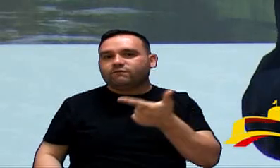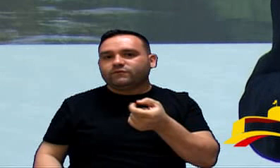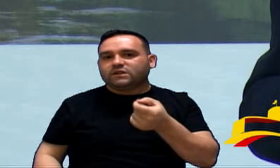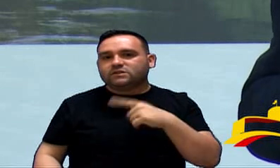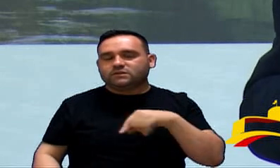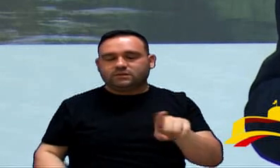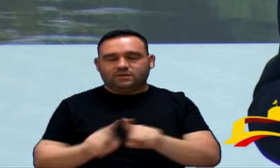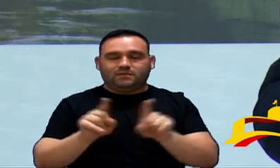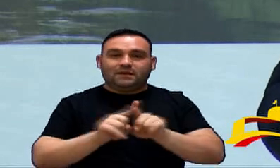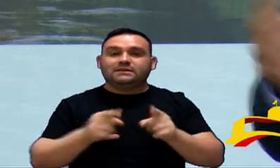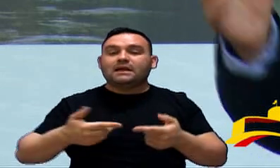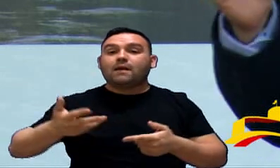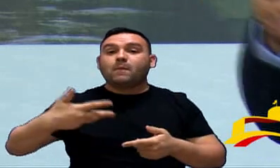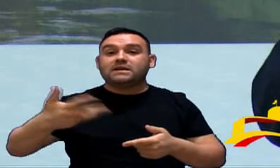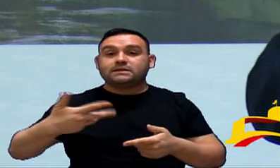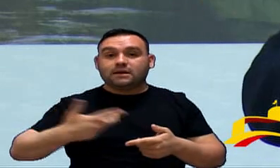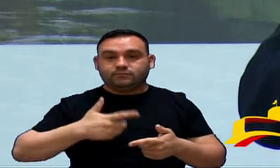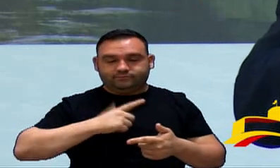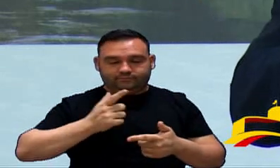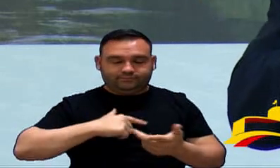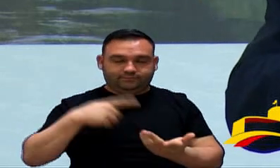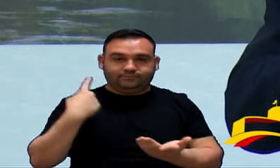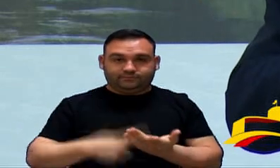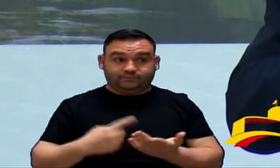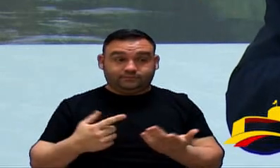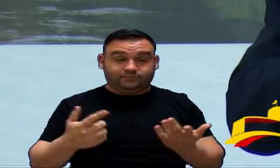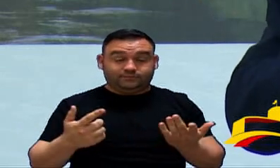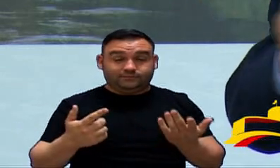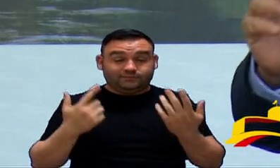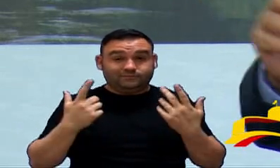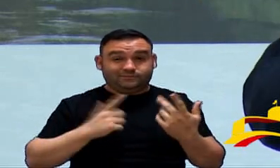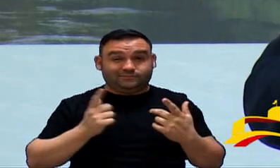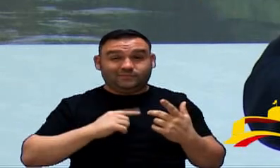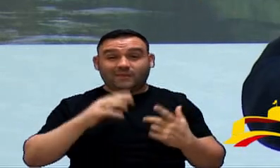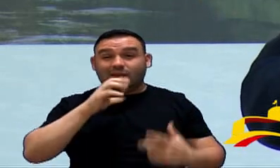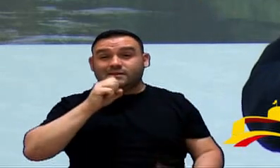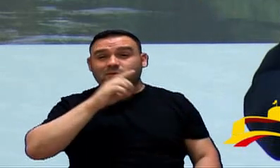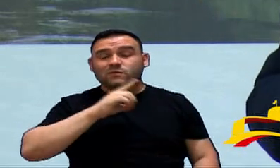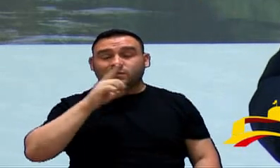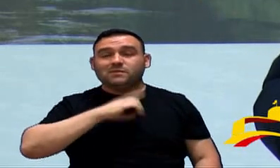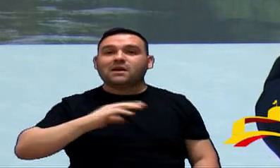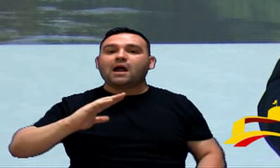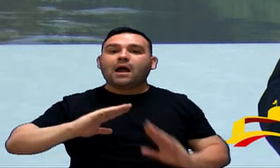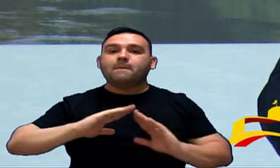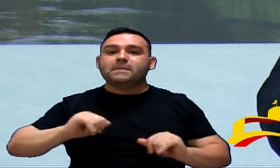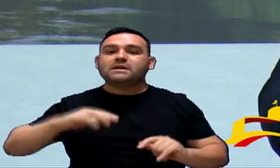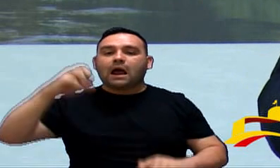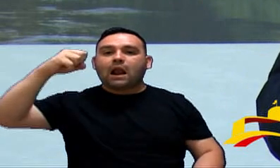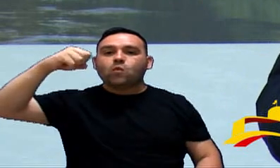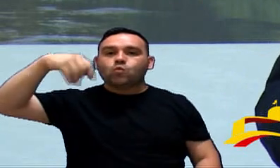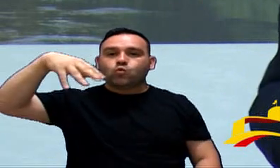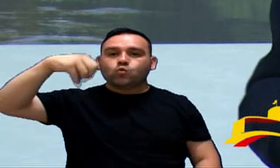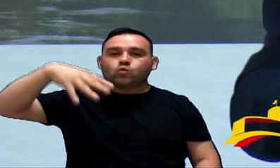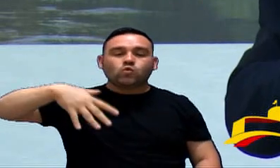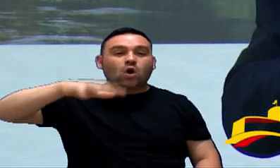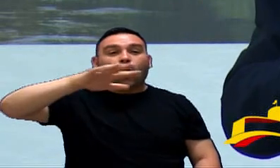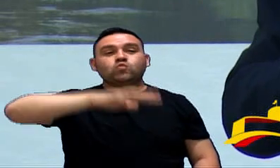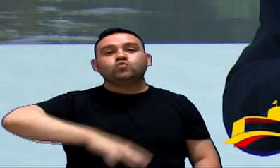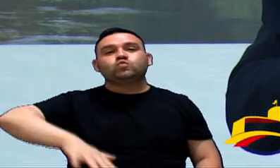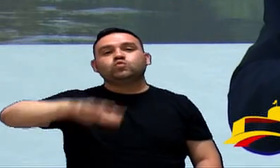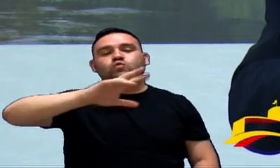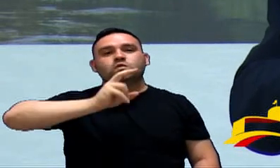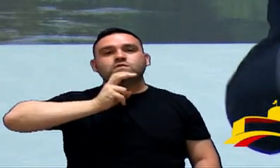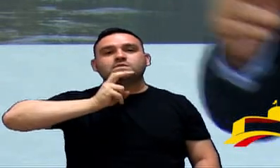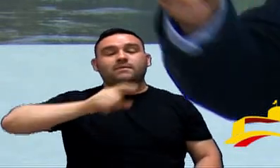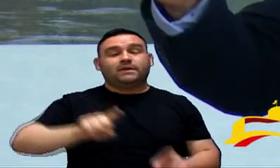o contrato emergencial. Olha, gente, eu recebi esse final de semana pedido de iluminação pública, cidade inteira,